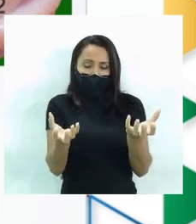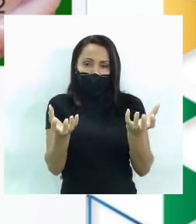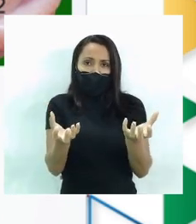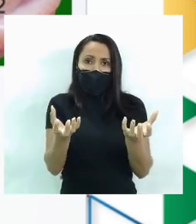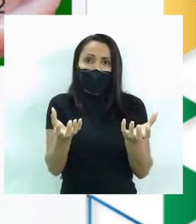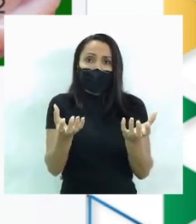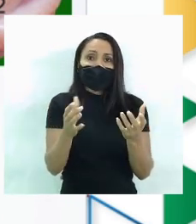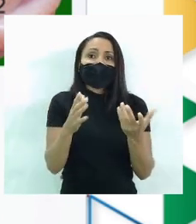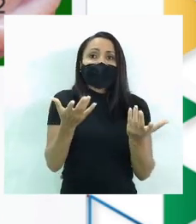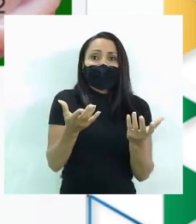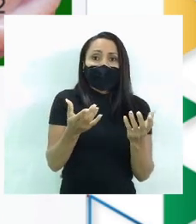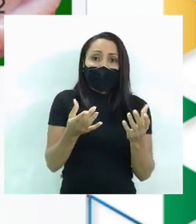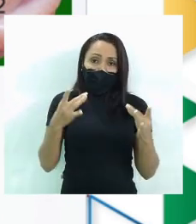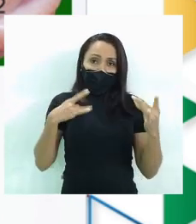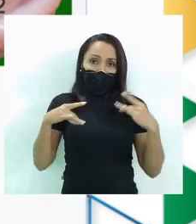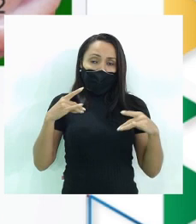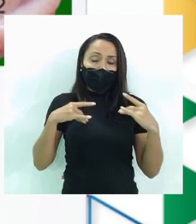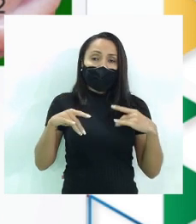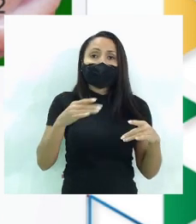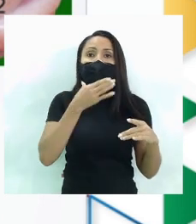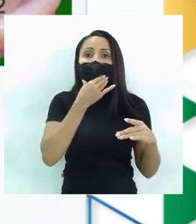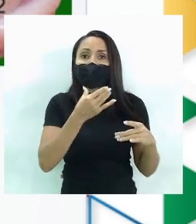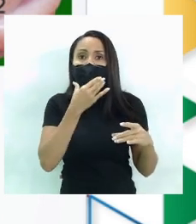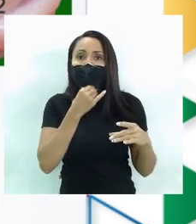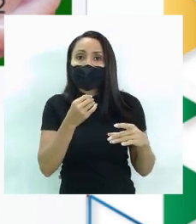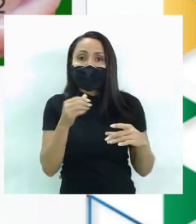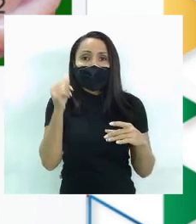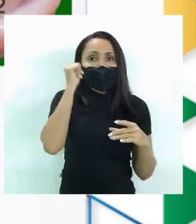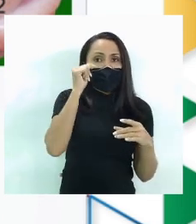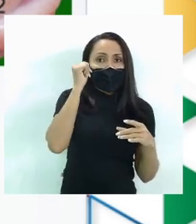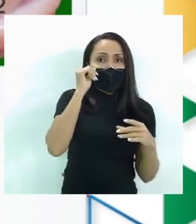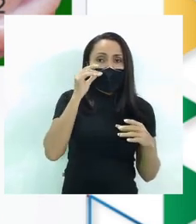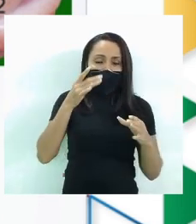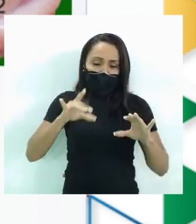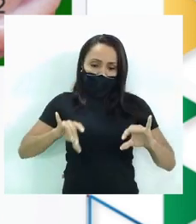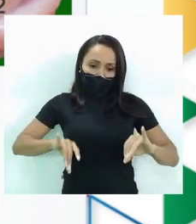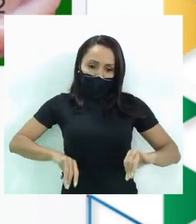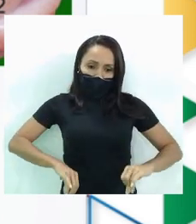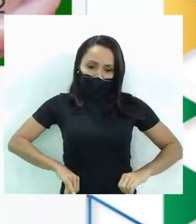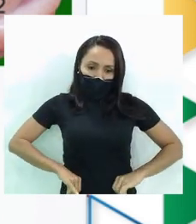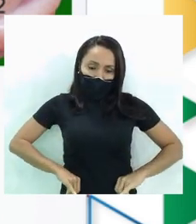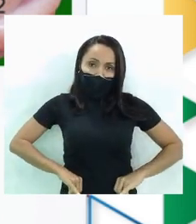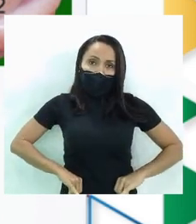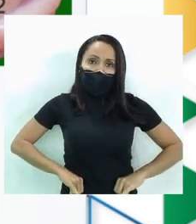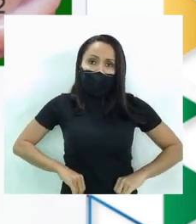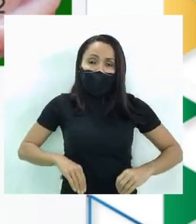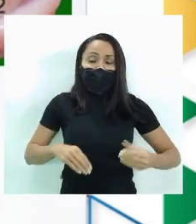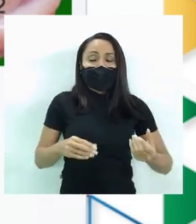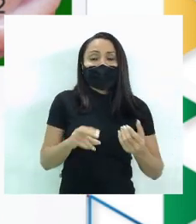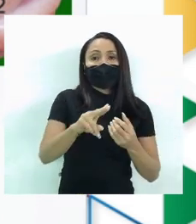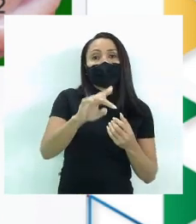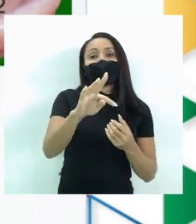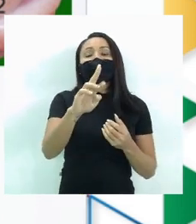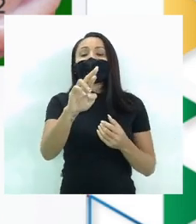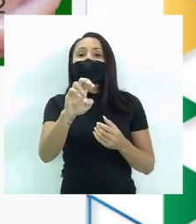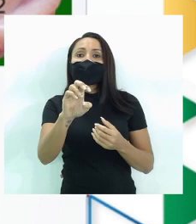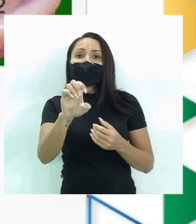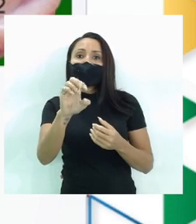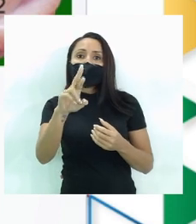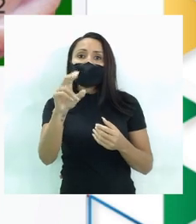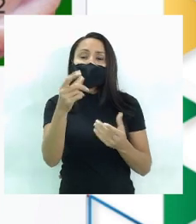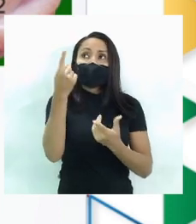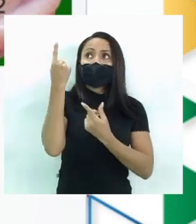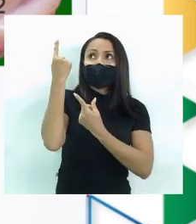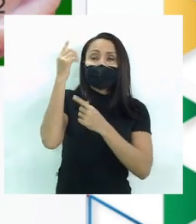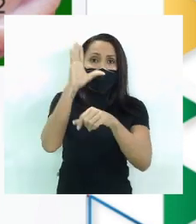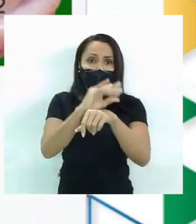hormônio masculino, tá certo? E na mulher, estimula a ovulação, o desenvolvimento do corpo lúteo ou amarelo. Vocês podem ver na